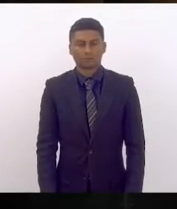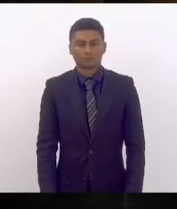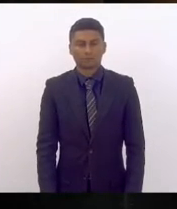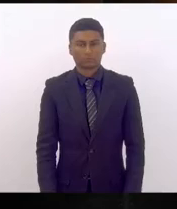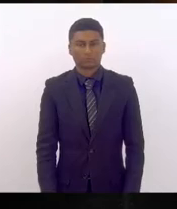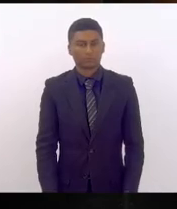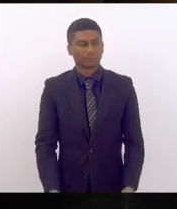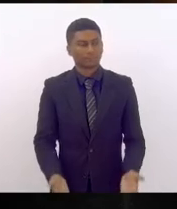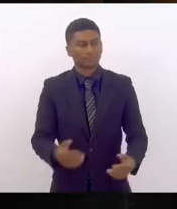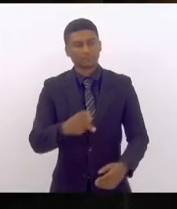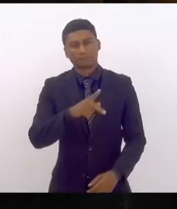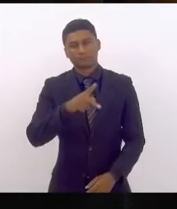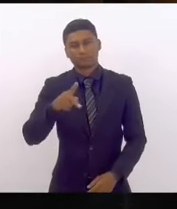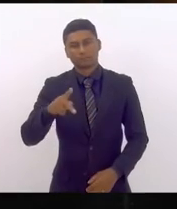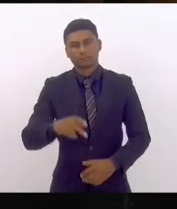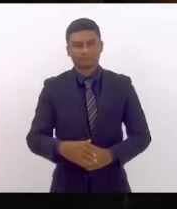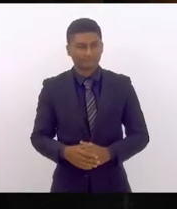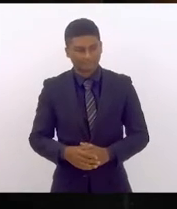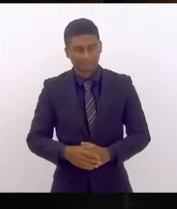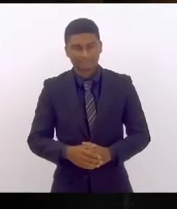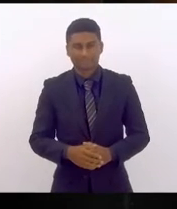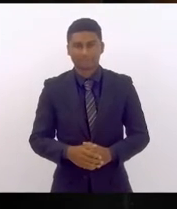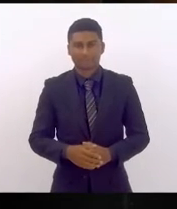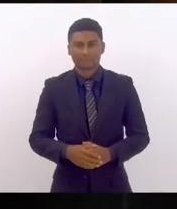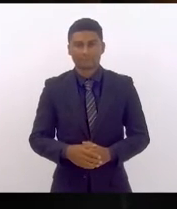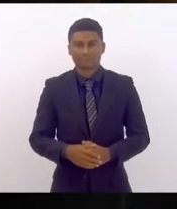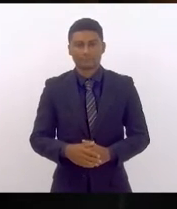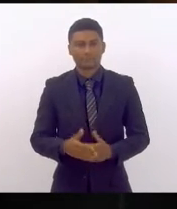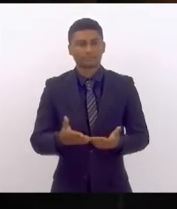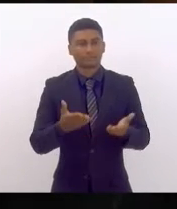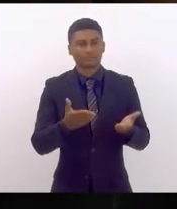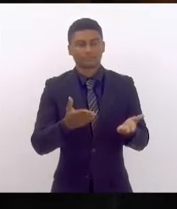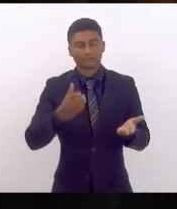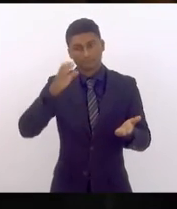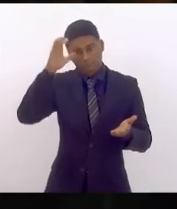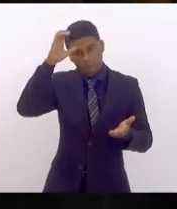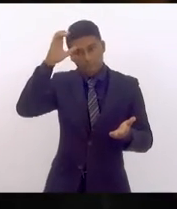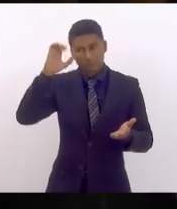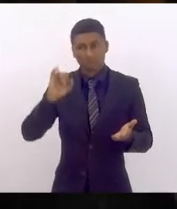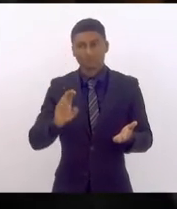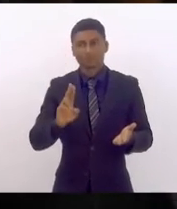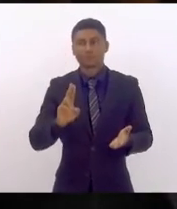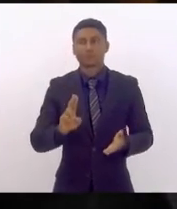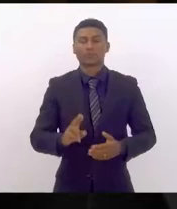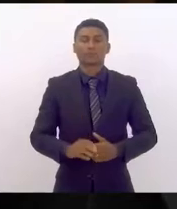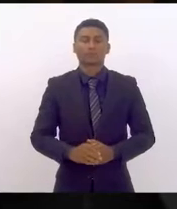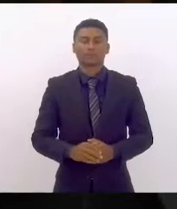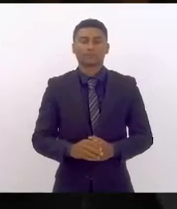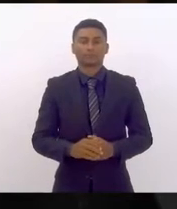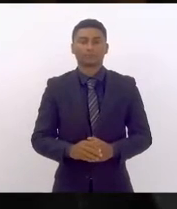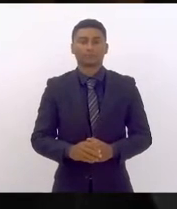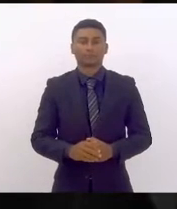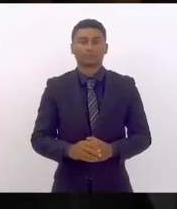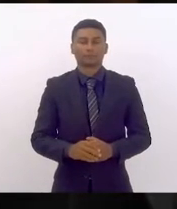senhora Presidente deputada tia Ju